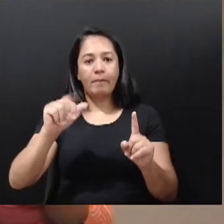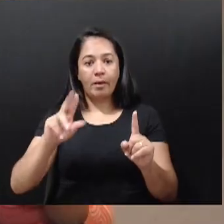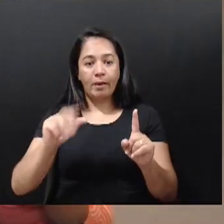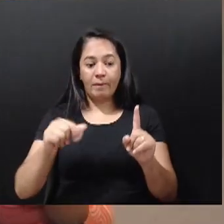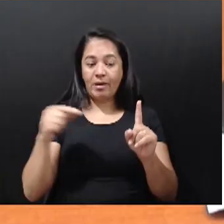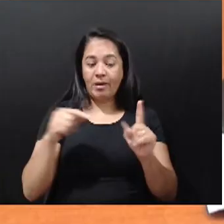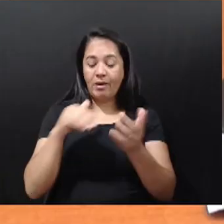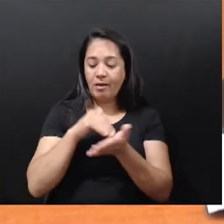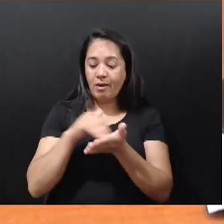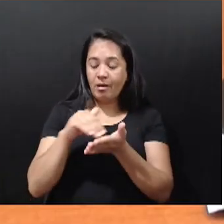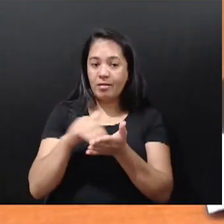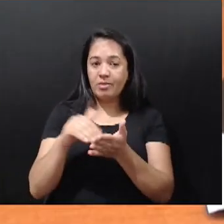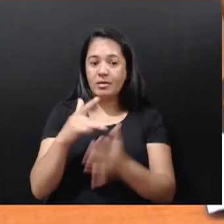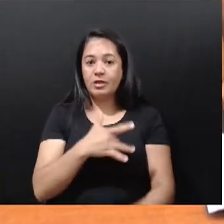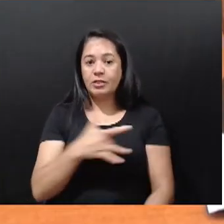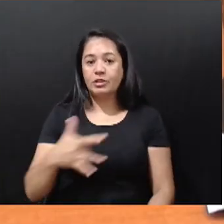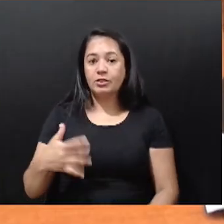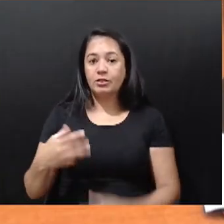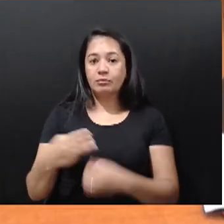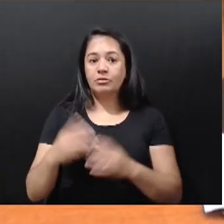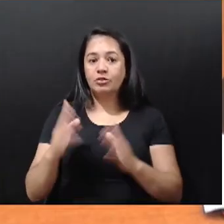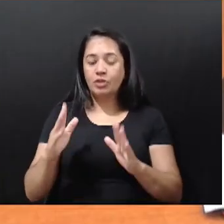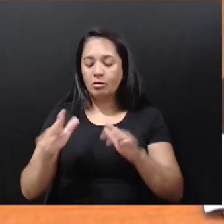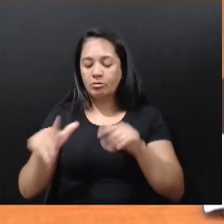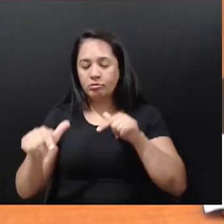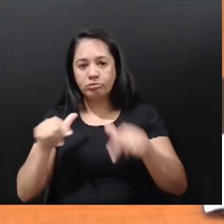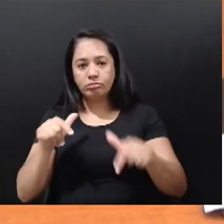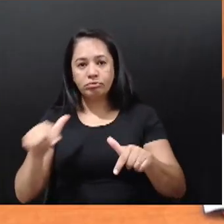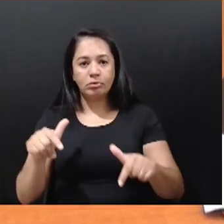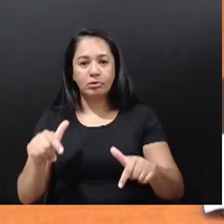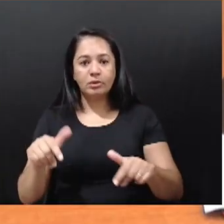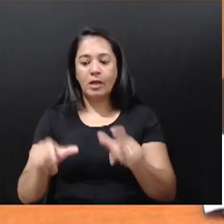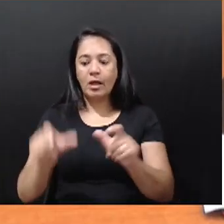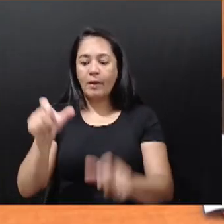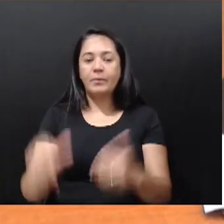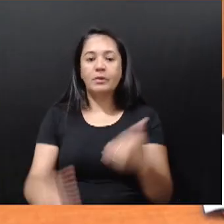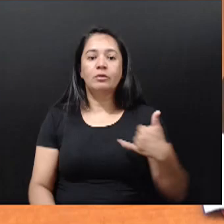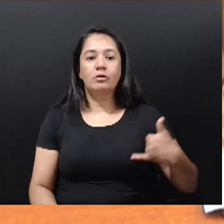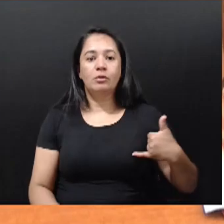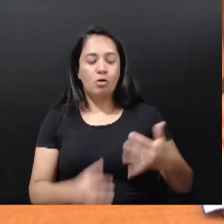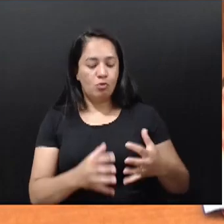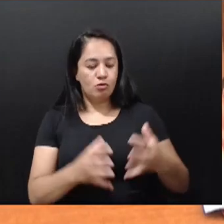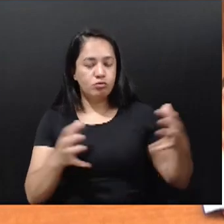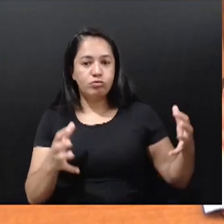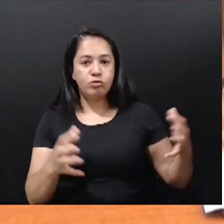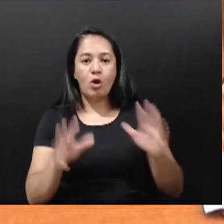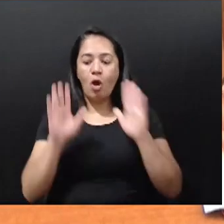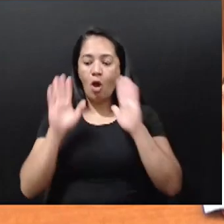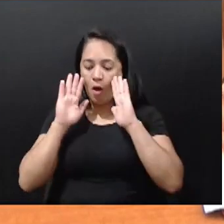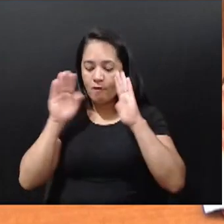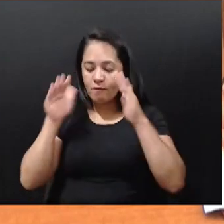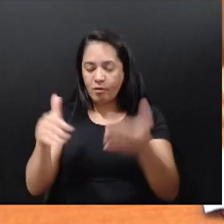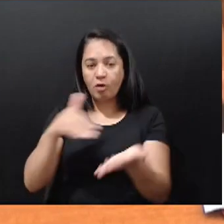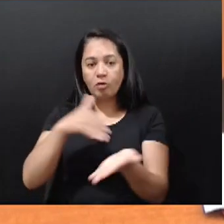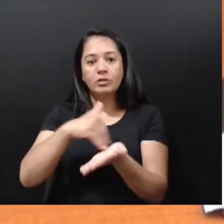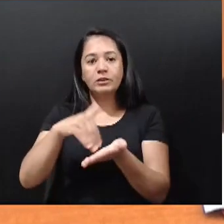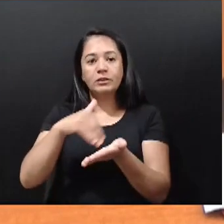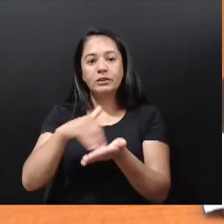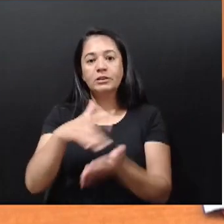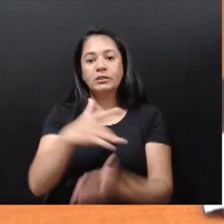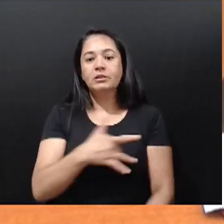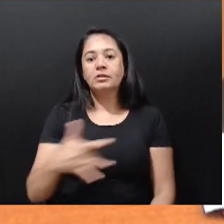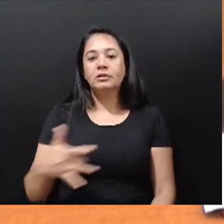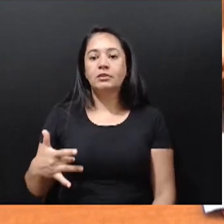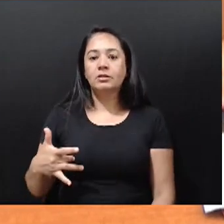do município tem trabalhado em relação às pessoas idosas. O olhar da Secretaria de Saúde e o Departamento, especificamente